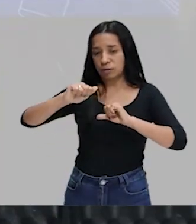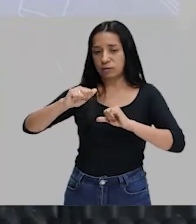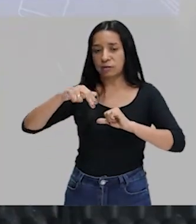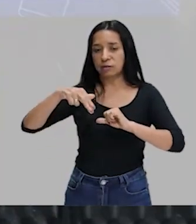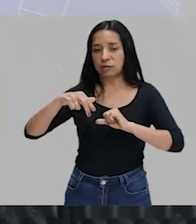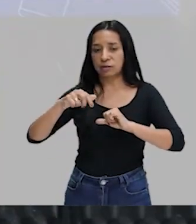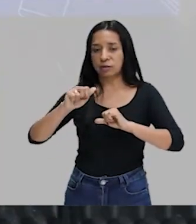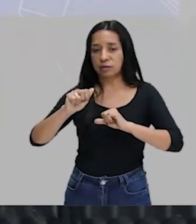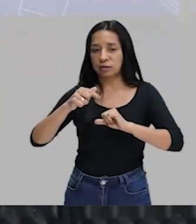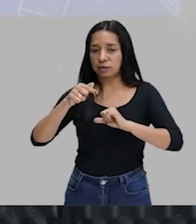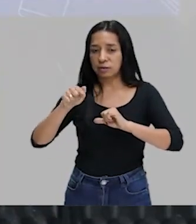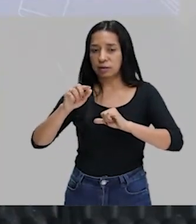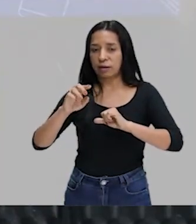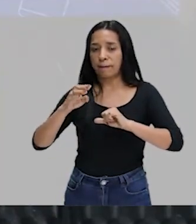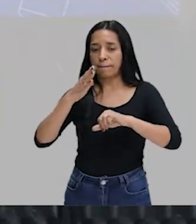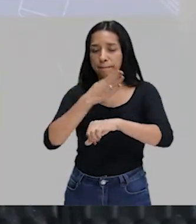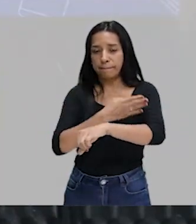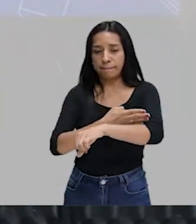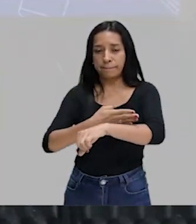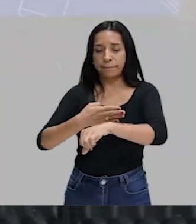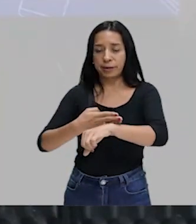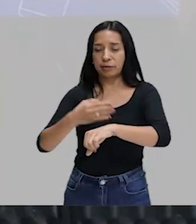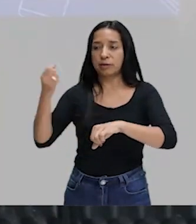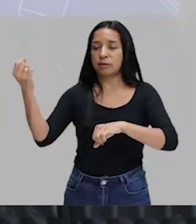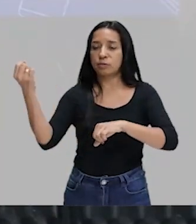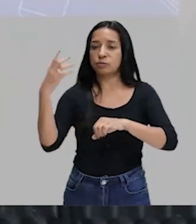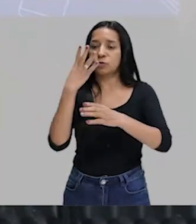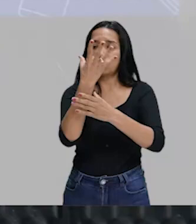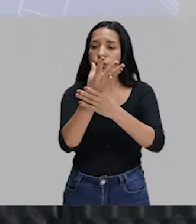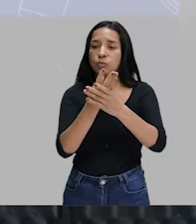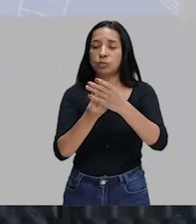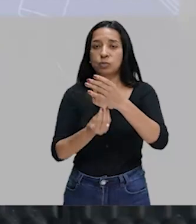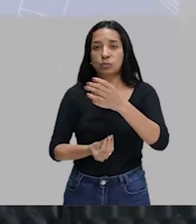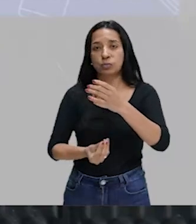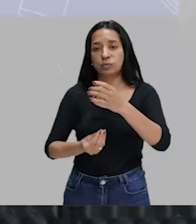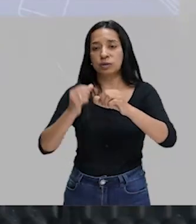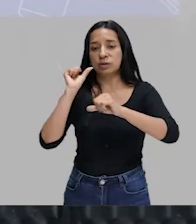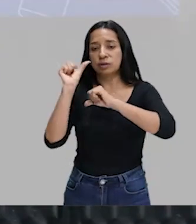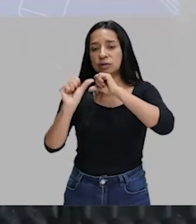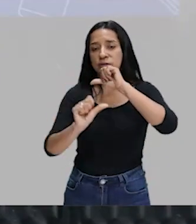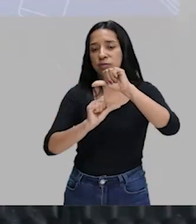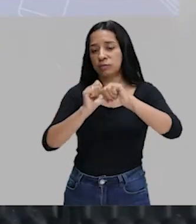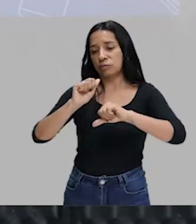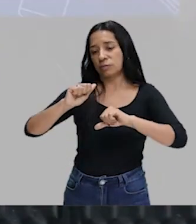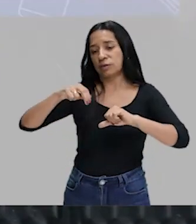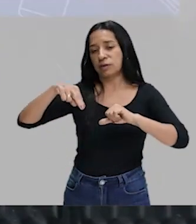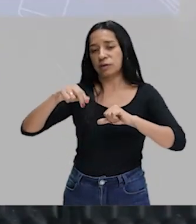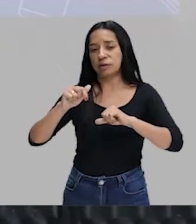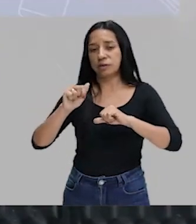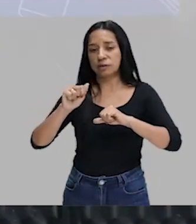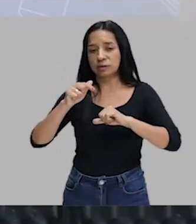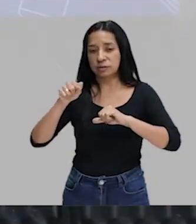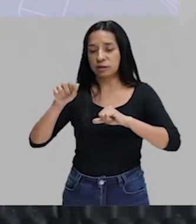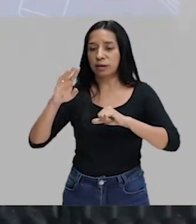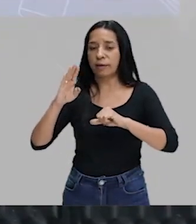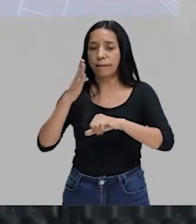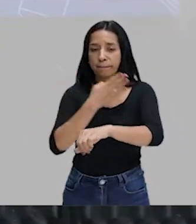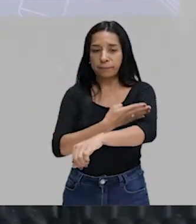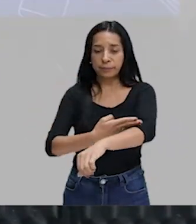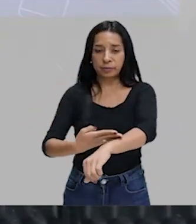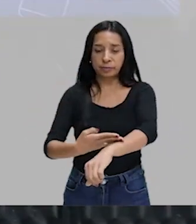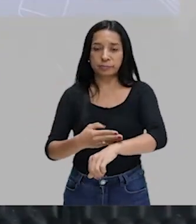anã branca. Então o nosso Sol, quando ele morrer, se torna uma anã branca. Tá ok? Viu como é